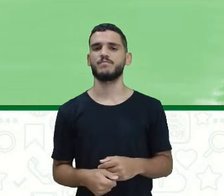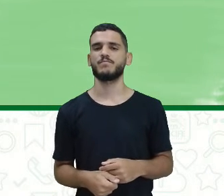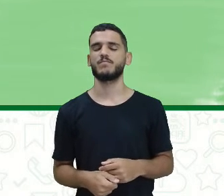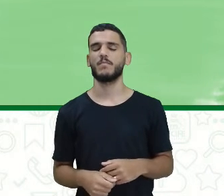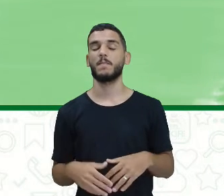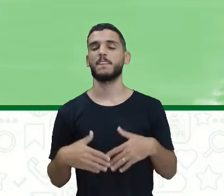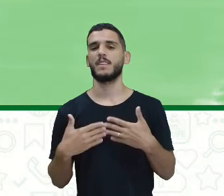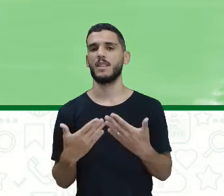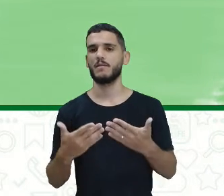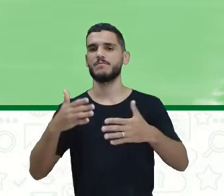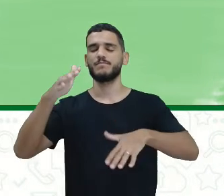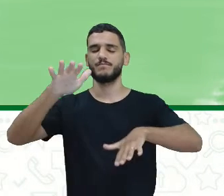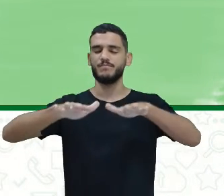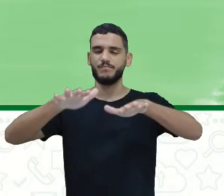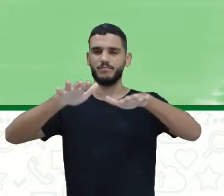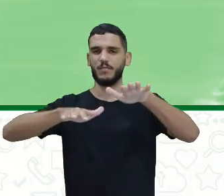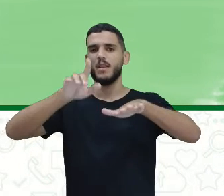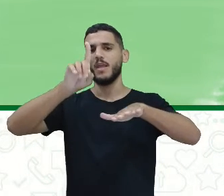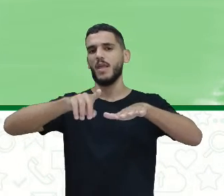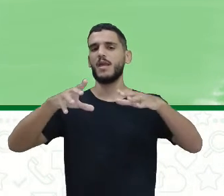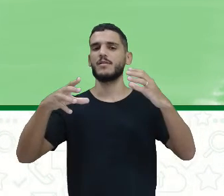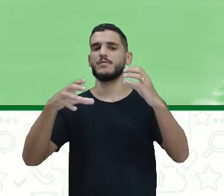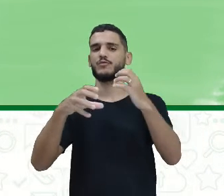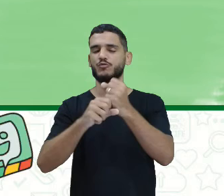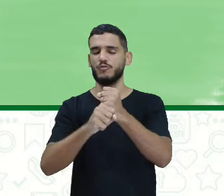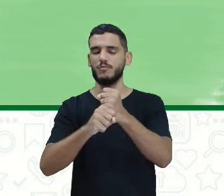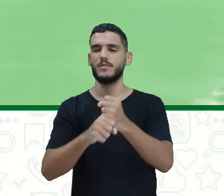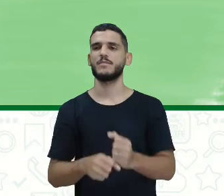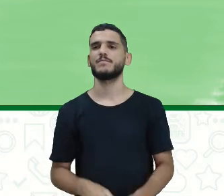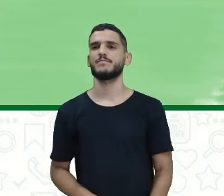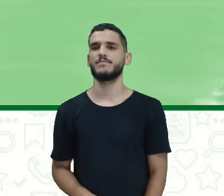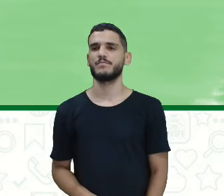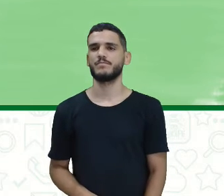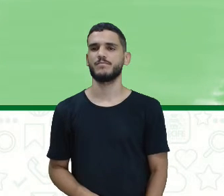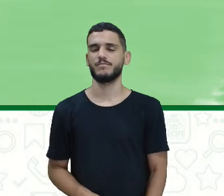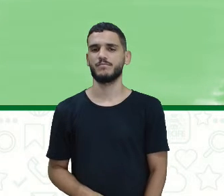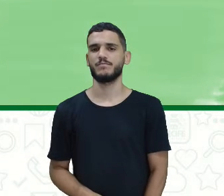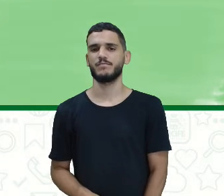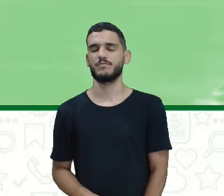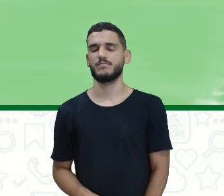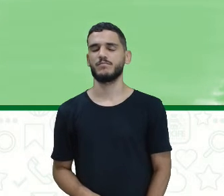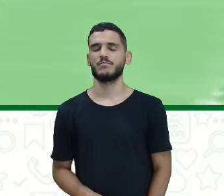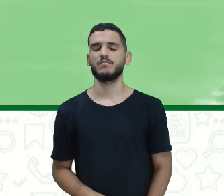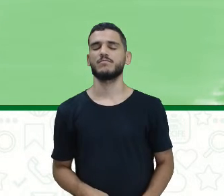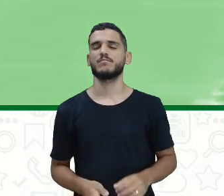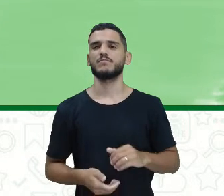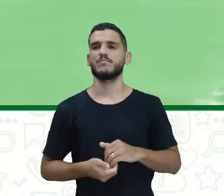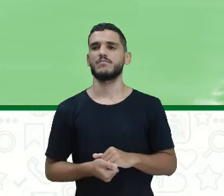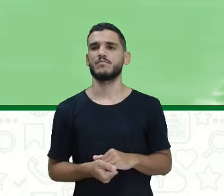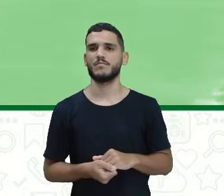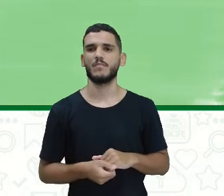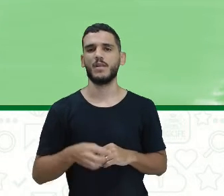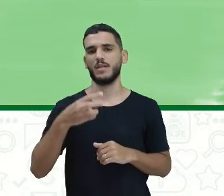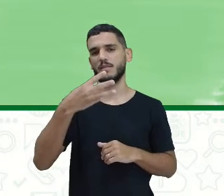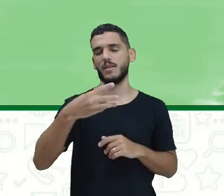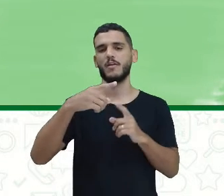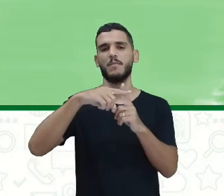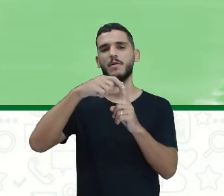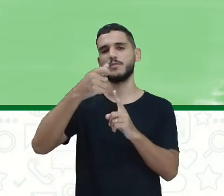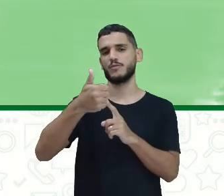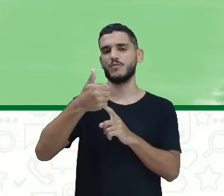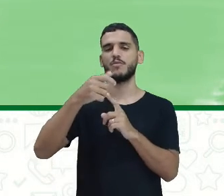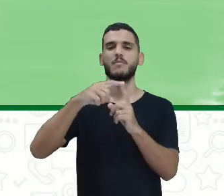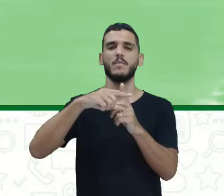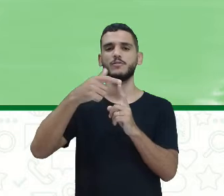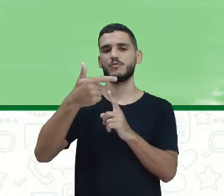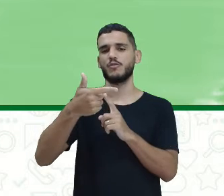a média é a soma de tudo aquilo ali. Vamos ver? Olha só. 3 mais 1 mais 2